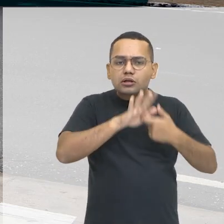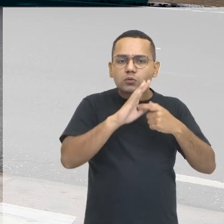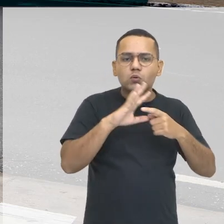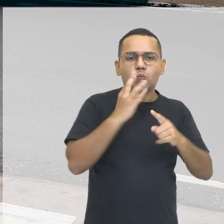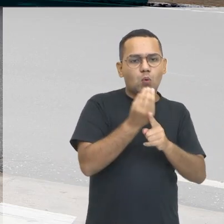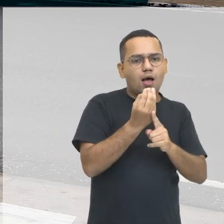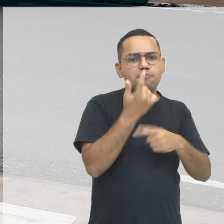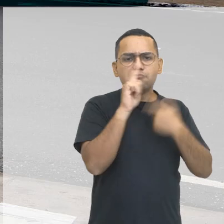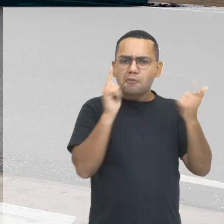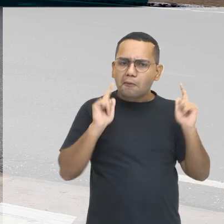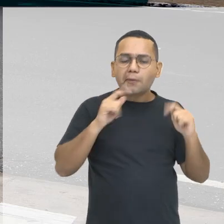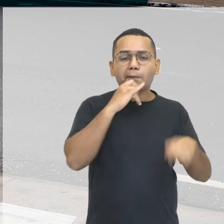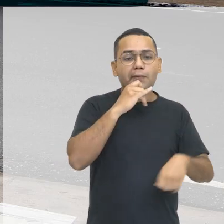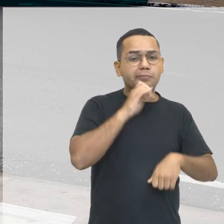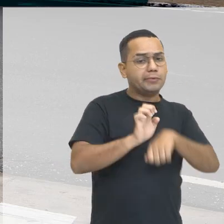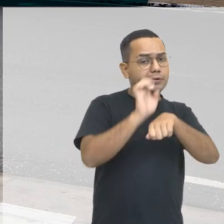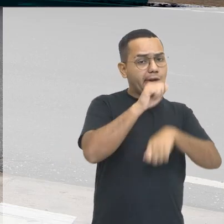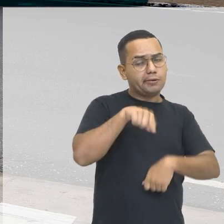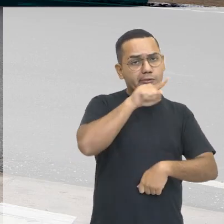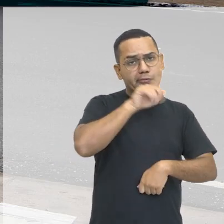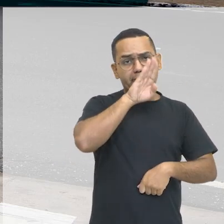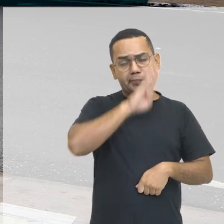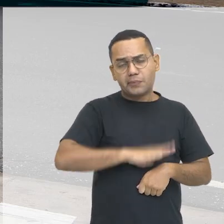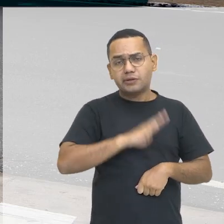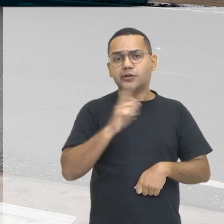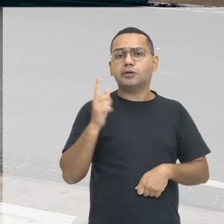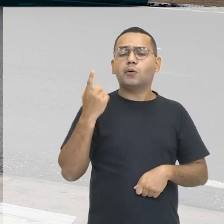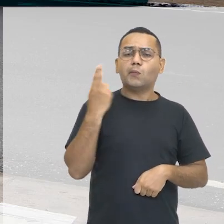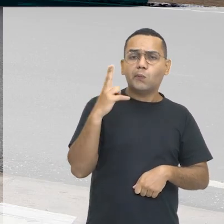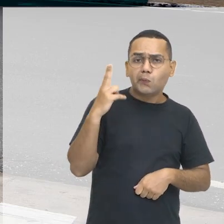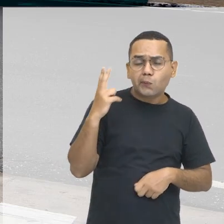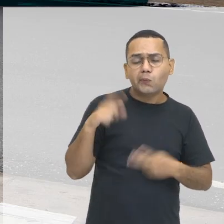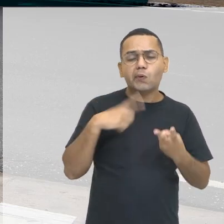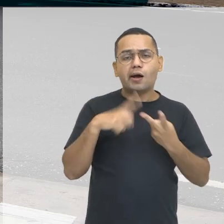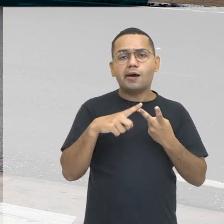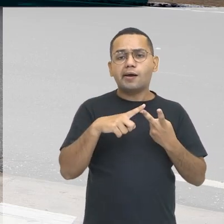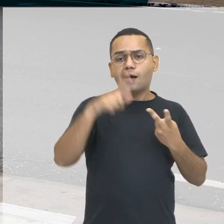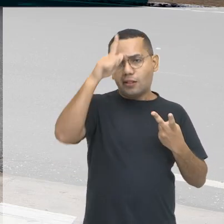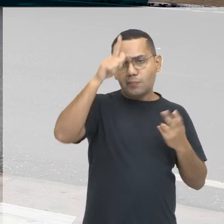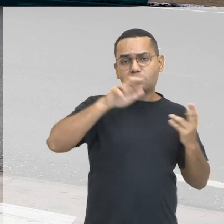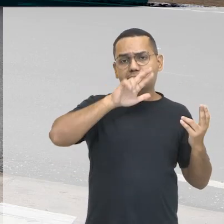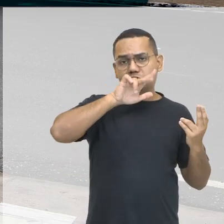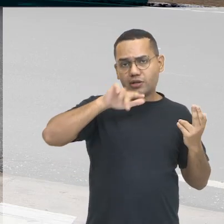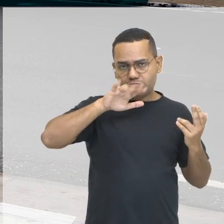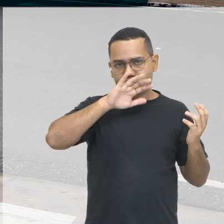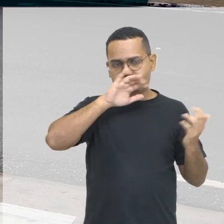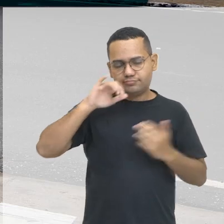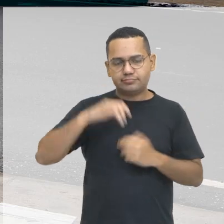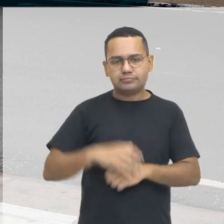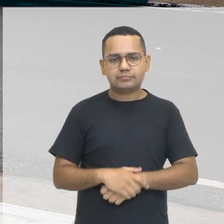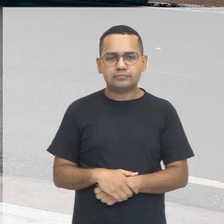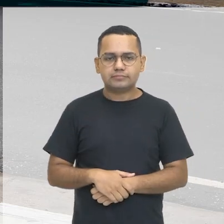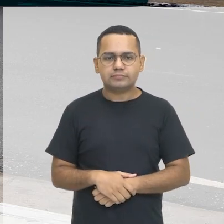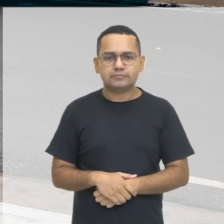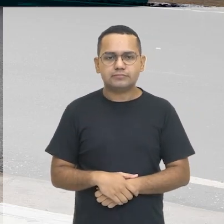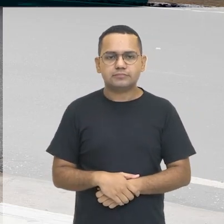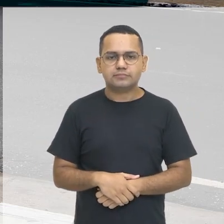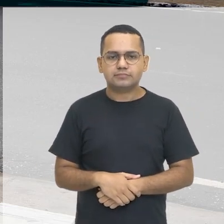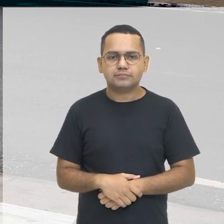Estados Unidos e Alemanha. Vamos agora falar um pouco,